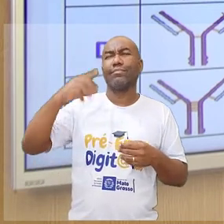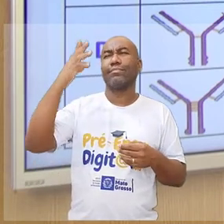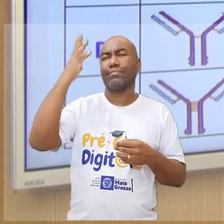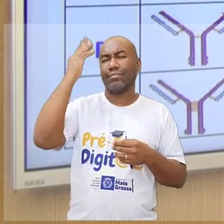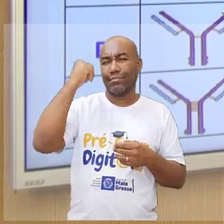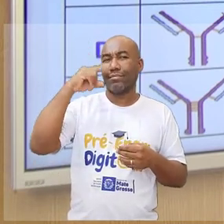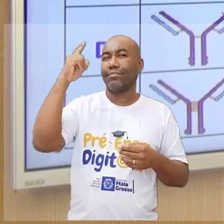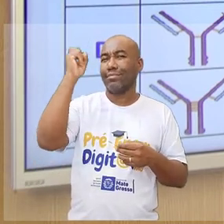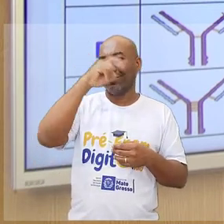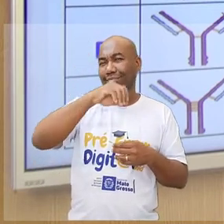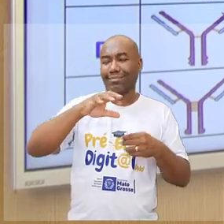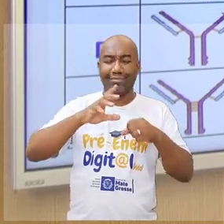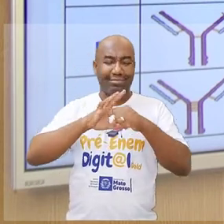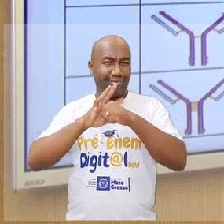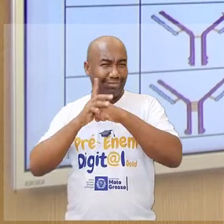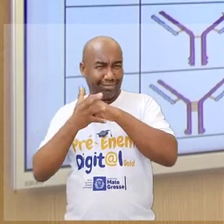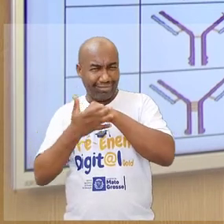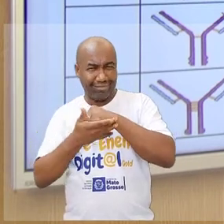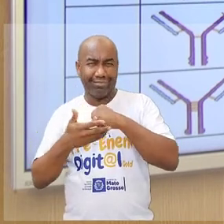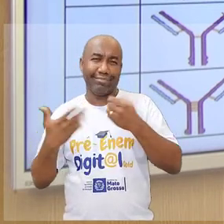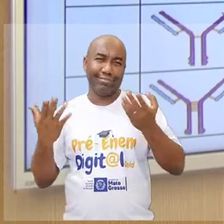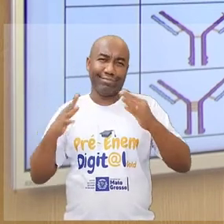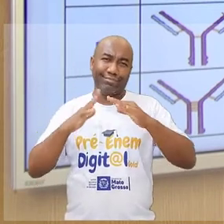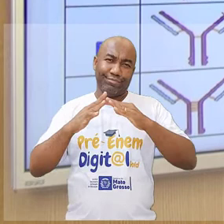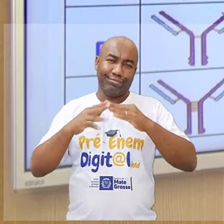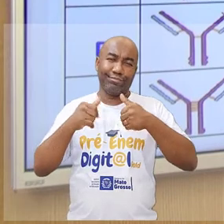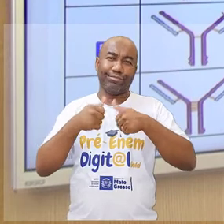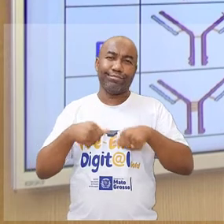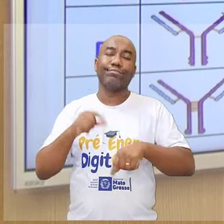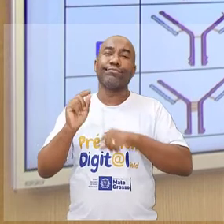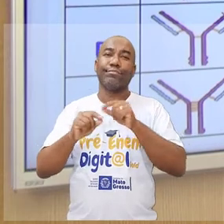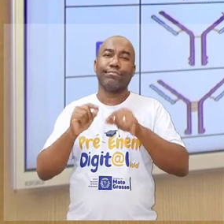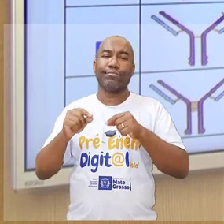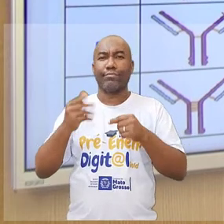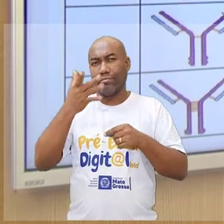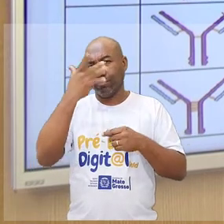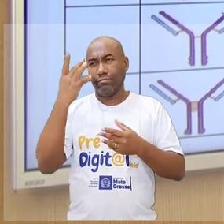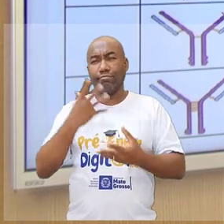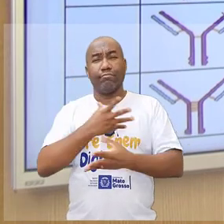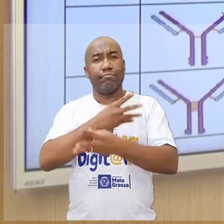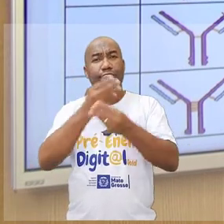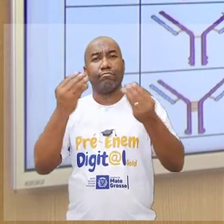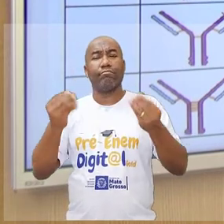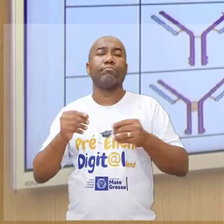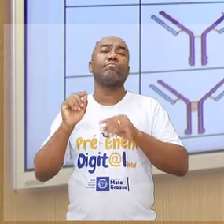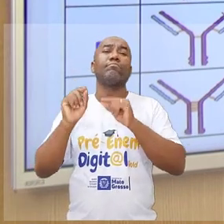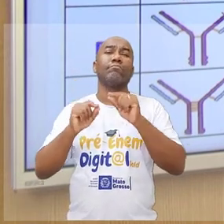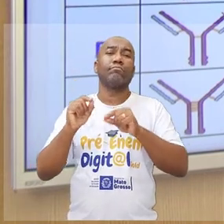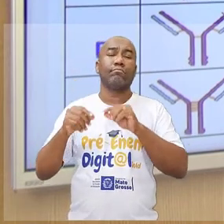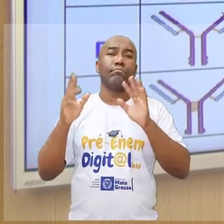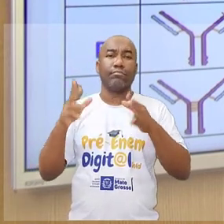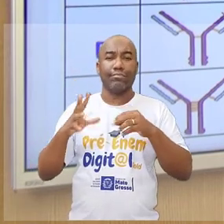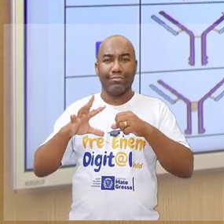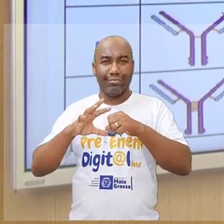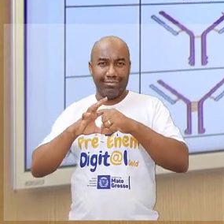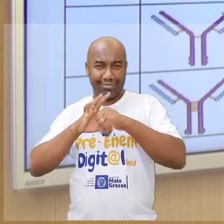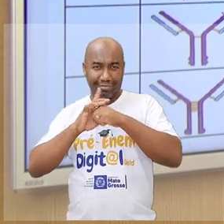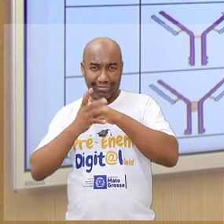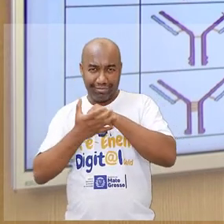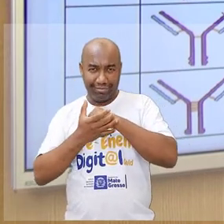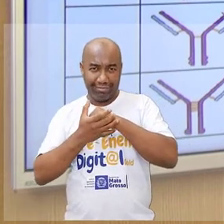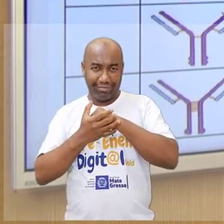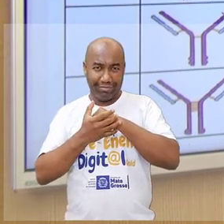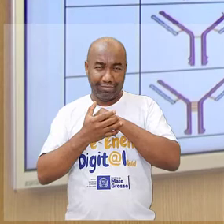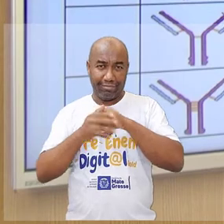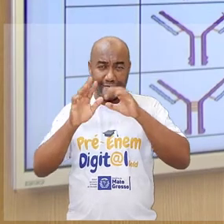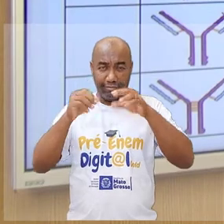pandemia, ok? Nesse período, muitas pessoas já foram acometidas pelo vírus. Vamos relembrar